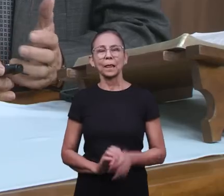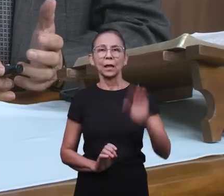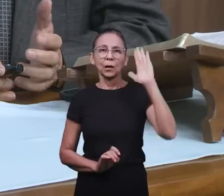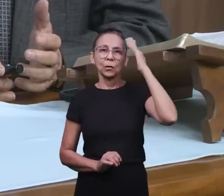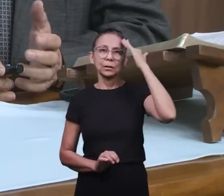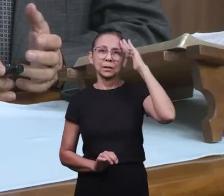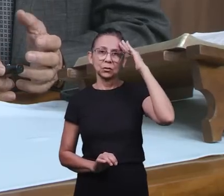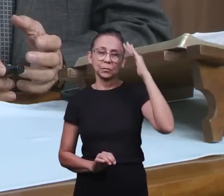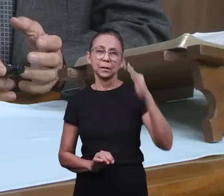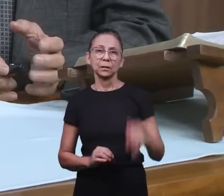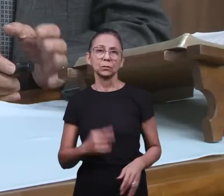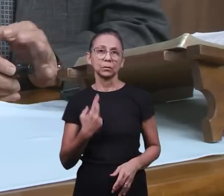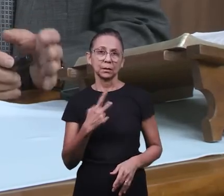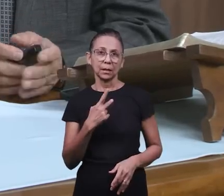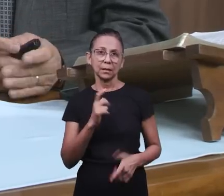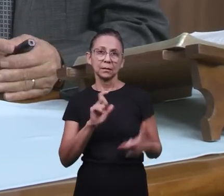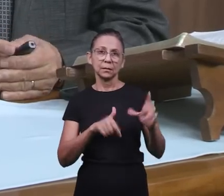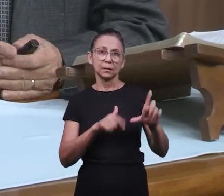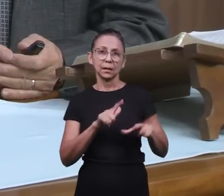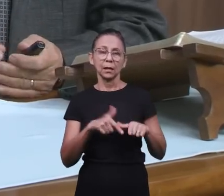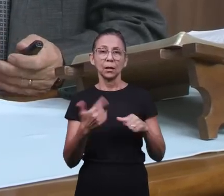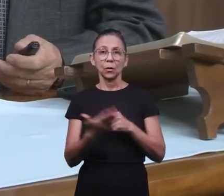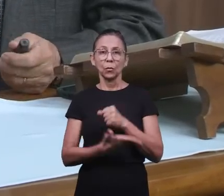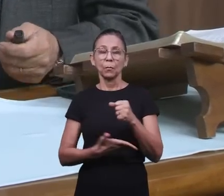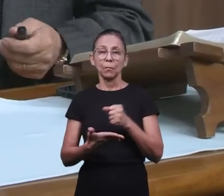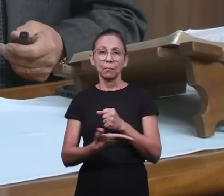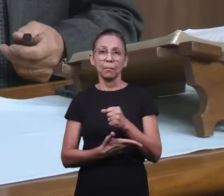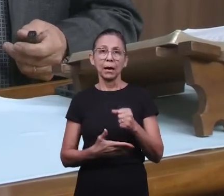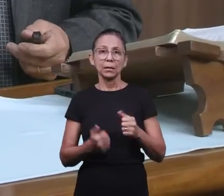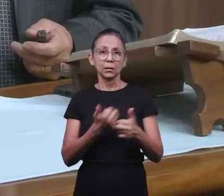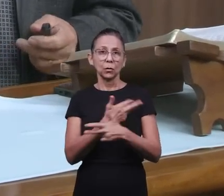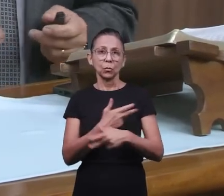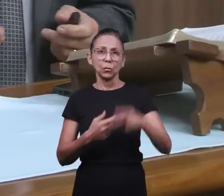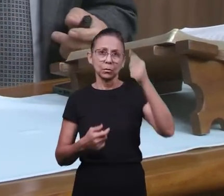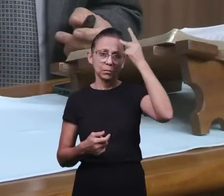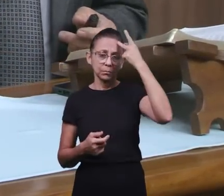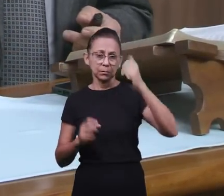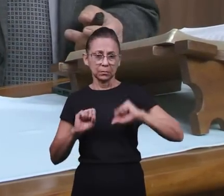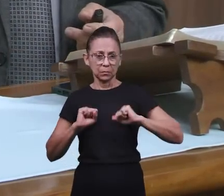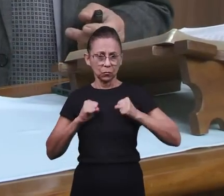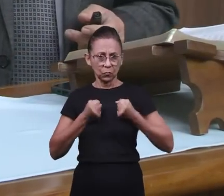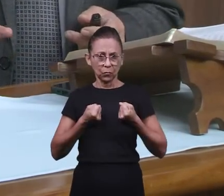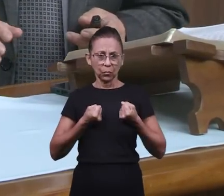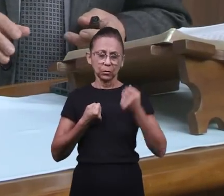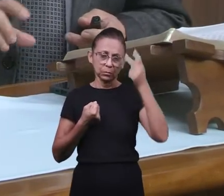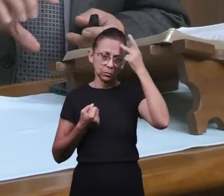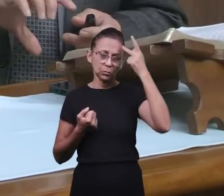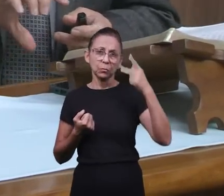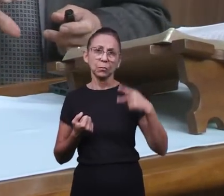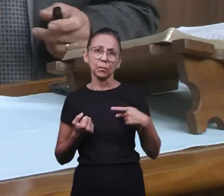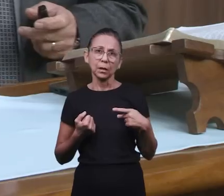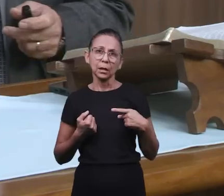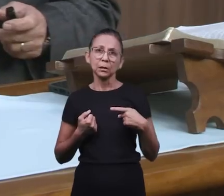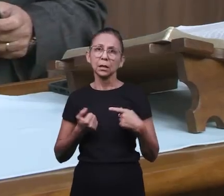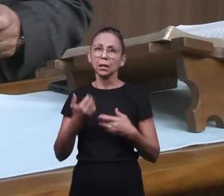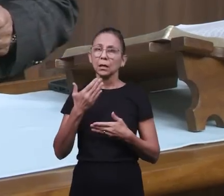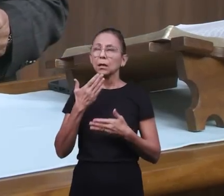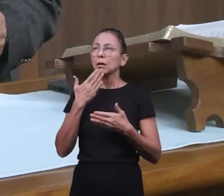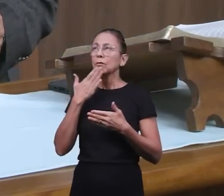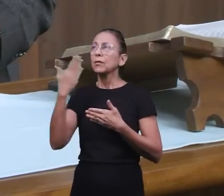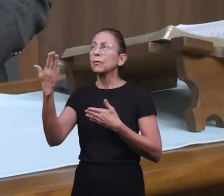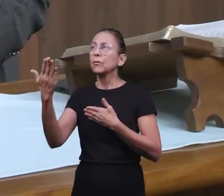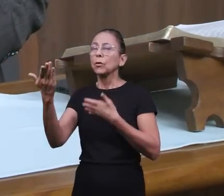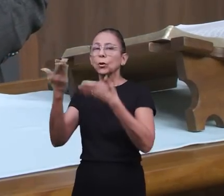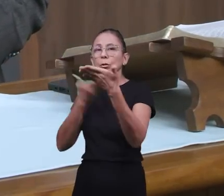Esse entendimento era de que o culto era feito com base nas obras e no esforço humano, numa troca de favores